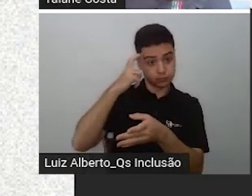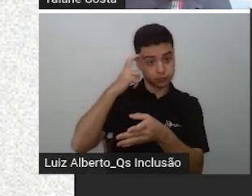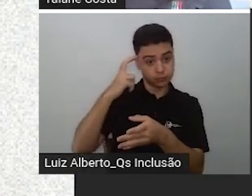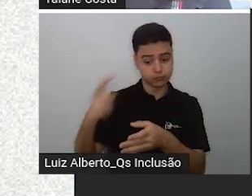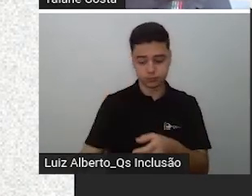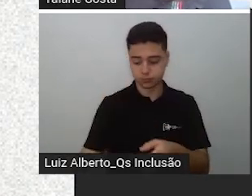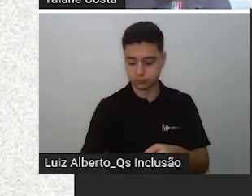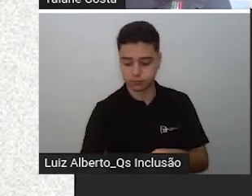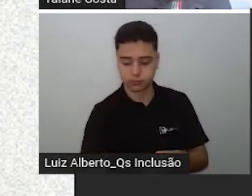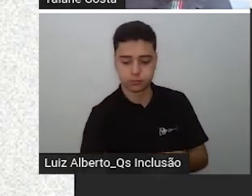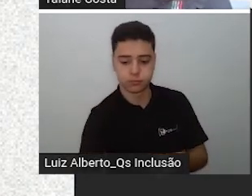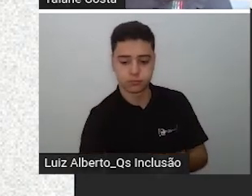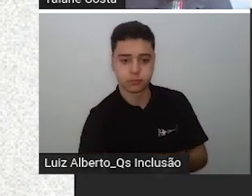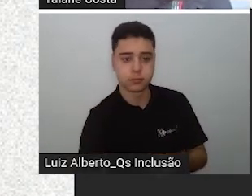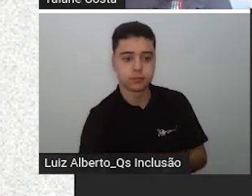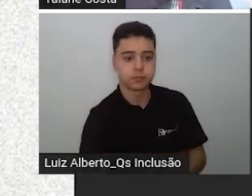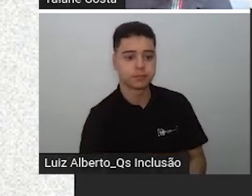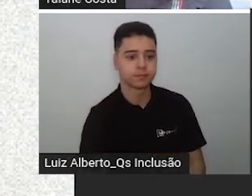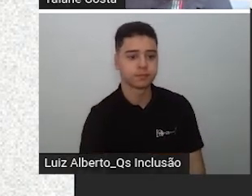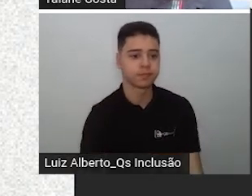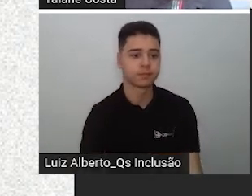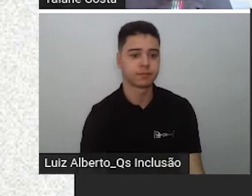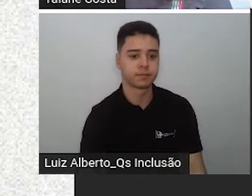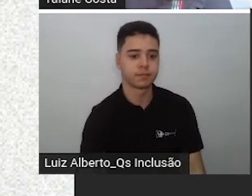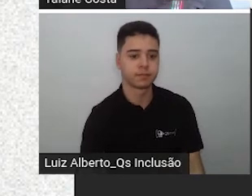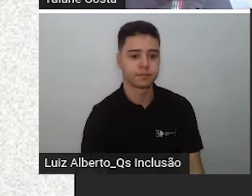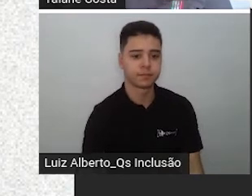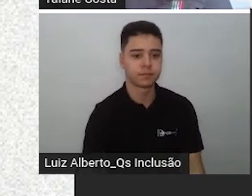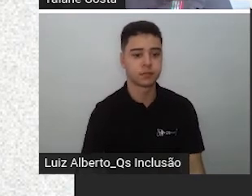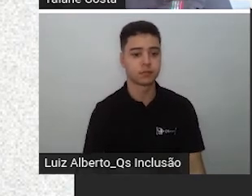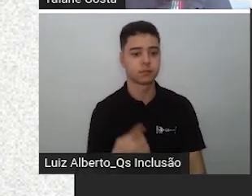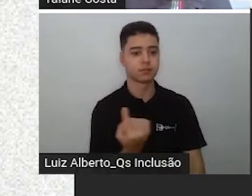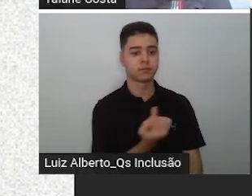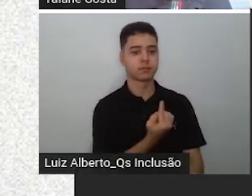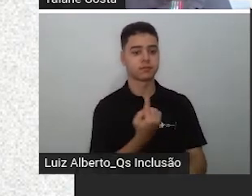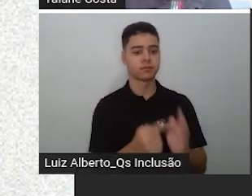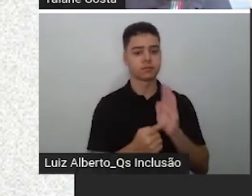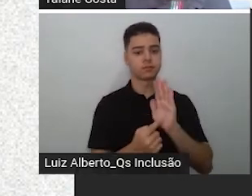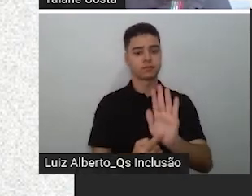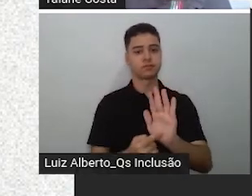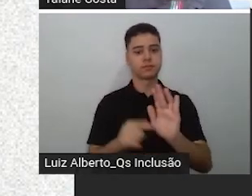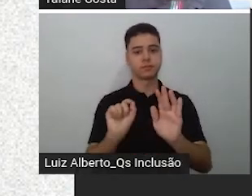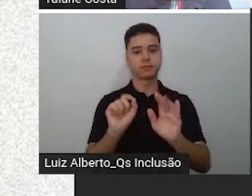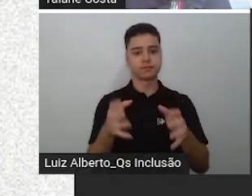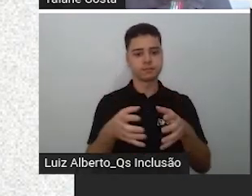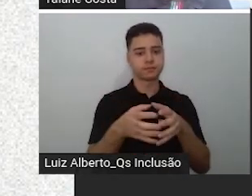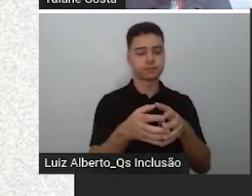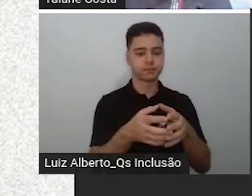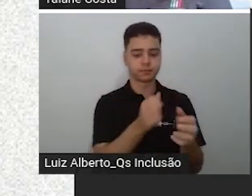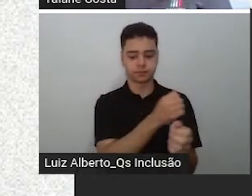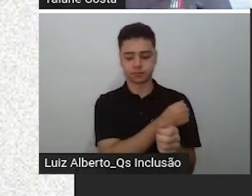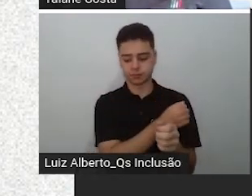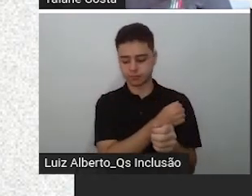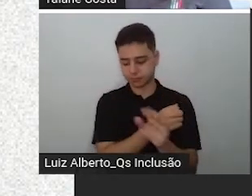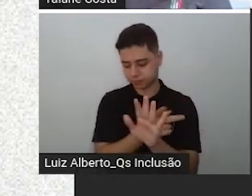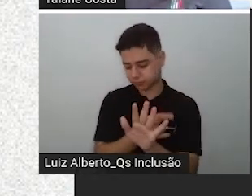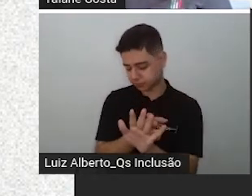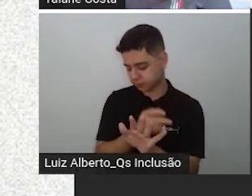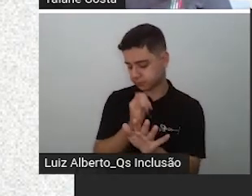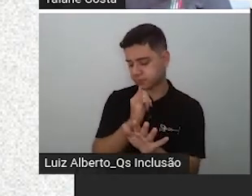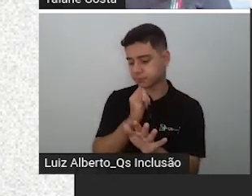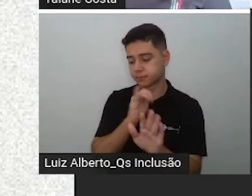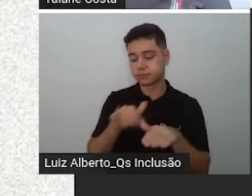Aqui a gente mostra um pouquinho também, é uma turma de estudantes,